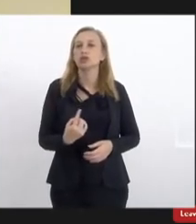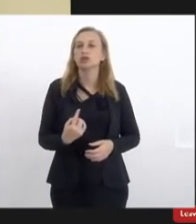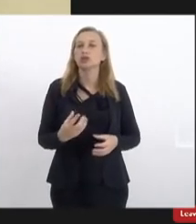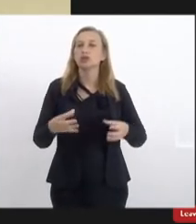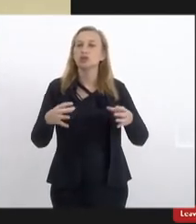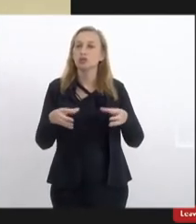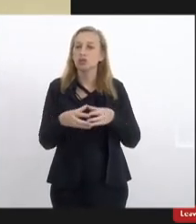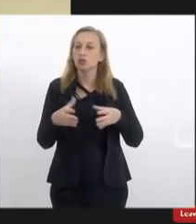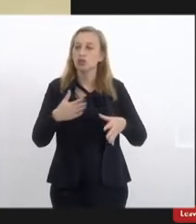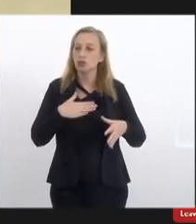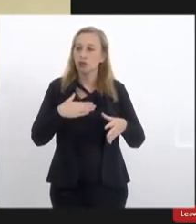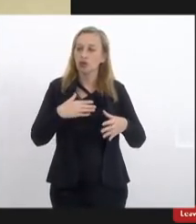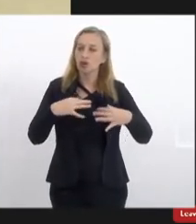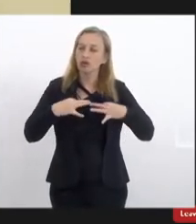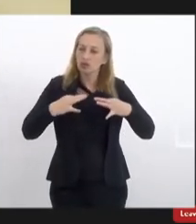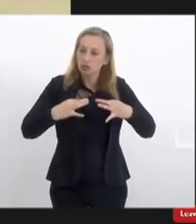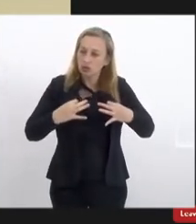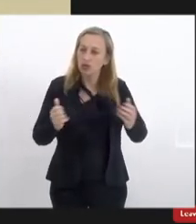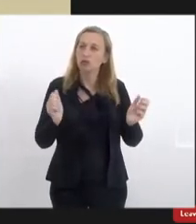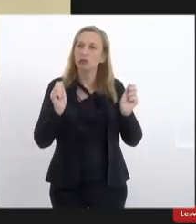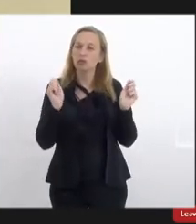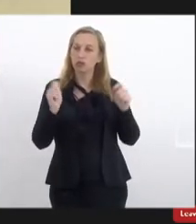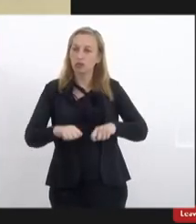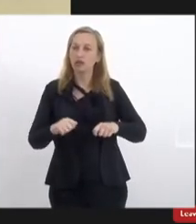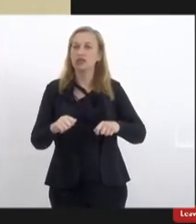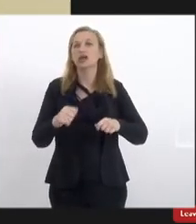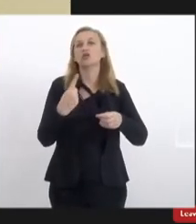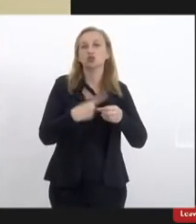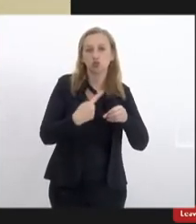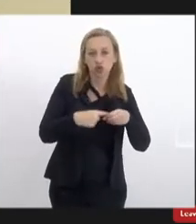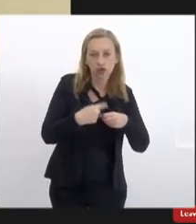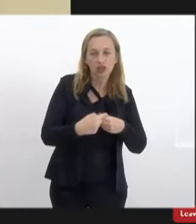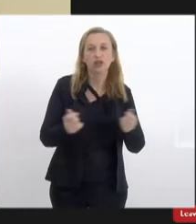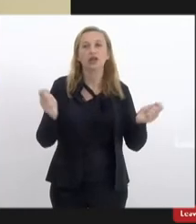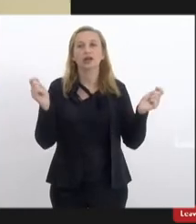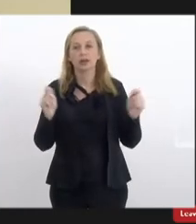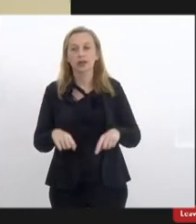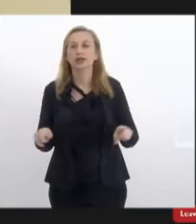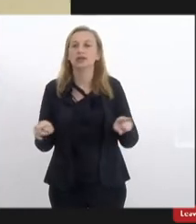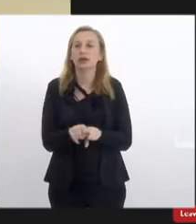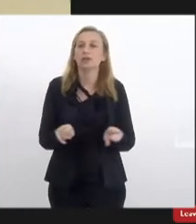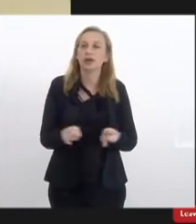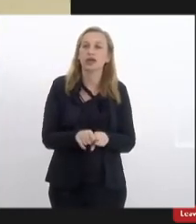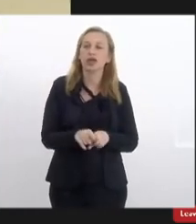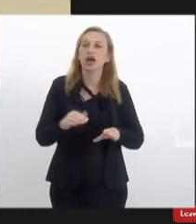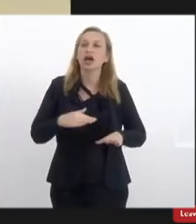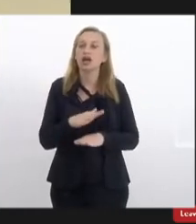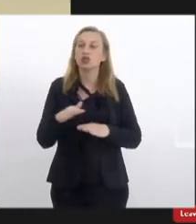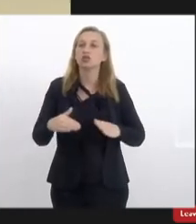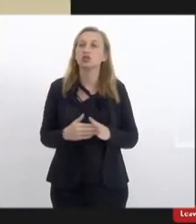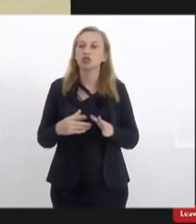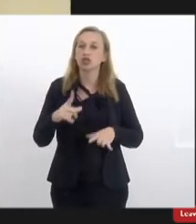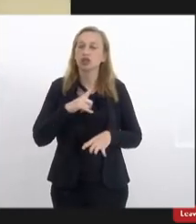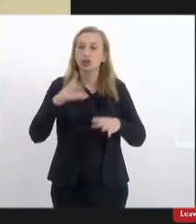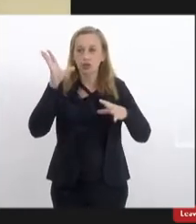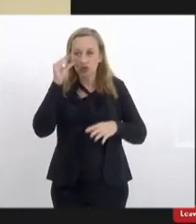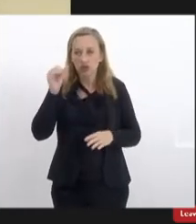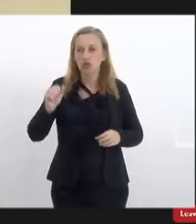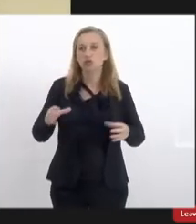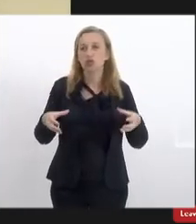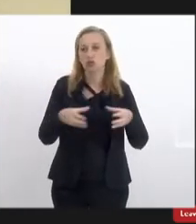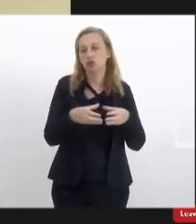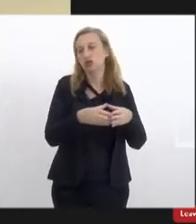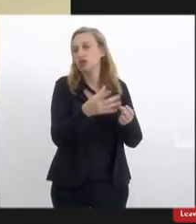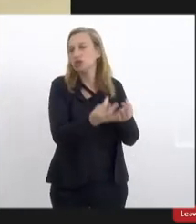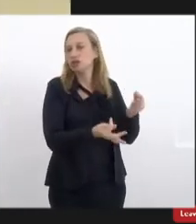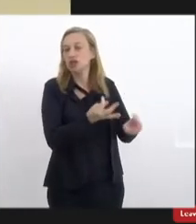à disposição para poder capacitá-los, os municípios, capacitar também a todos que têm interesse, as comunidades terapêuticas, para